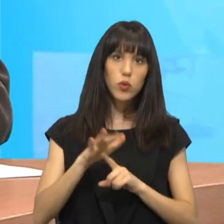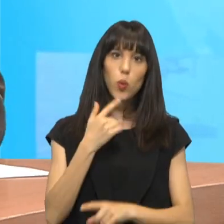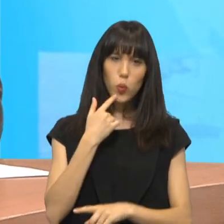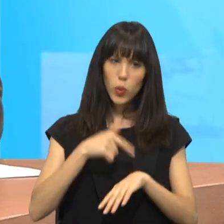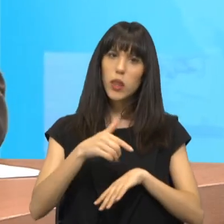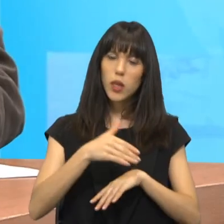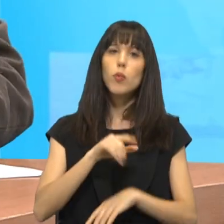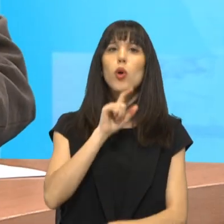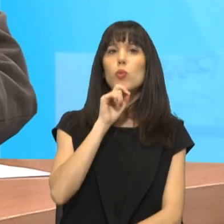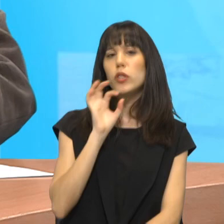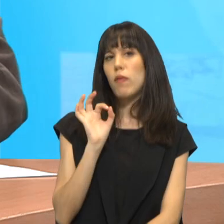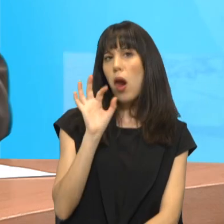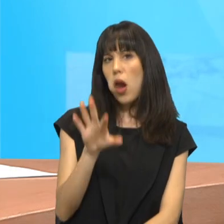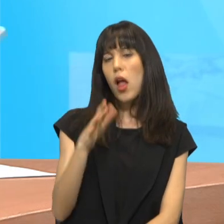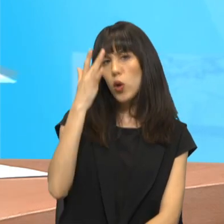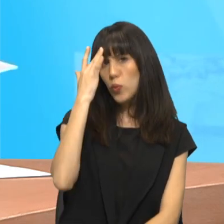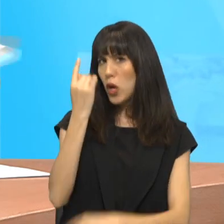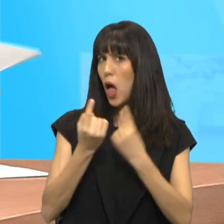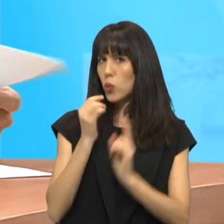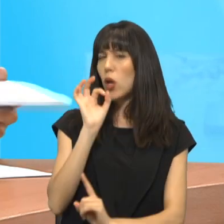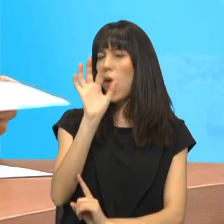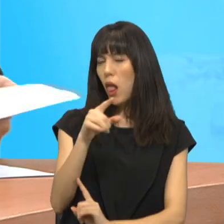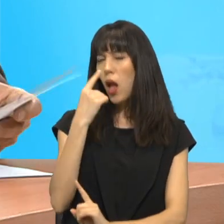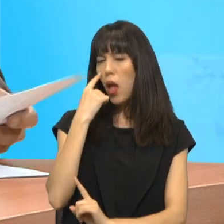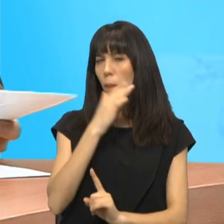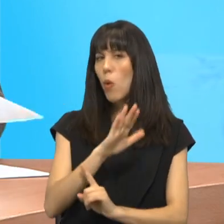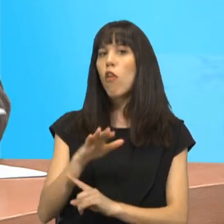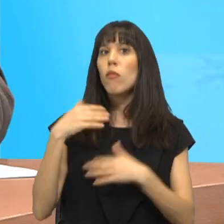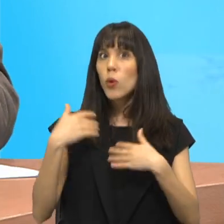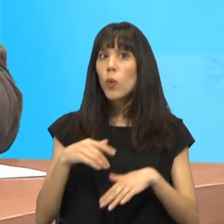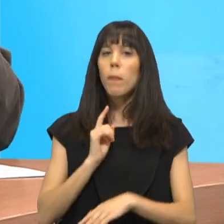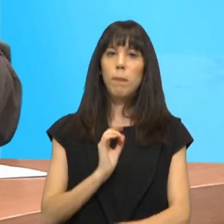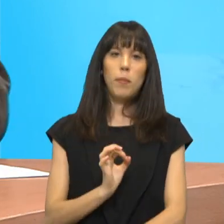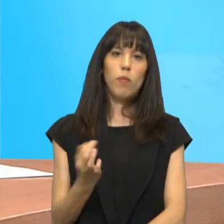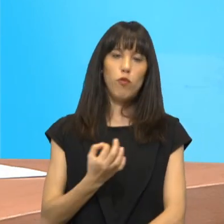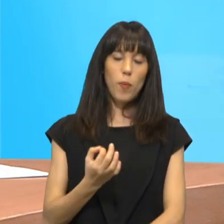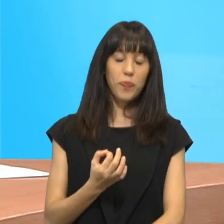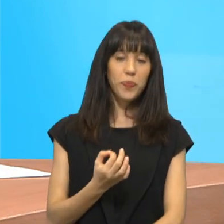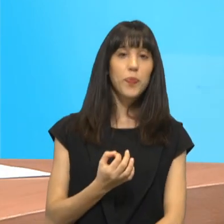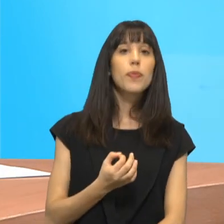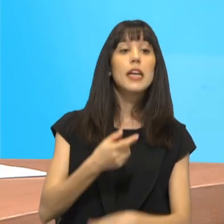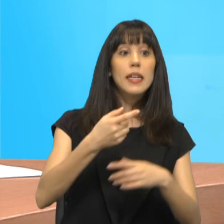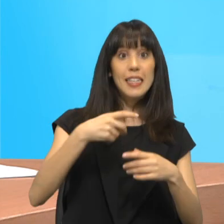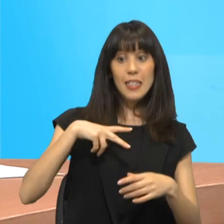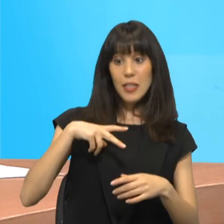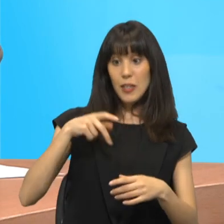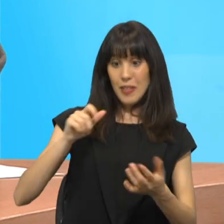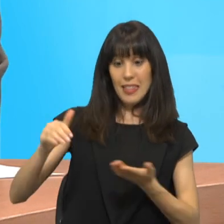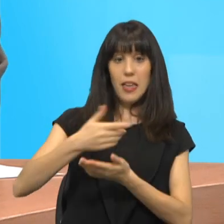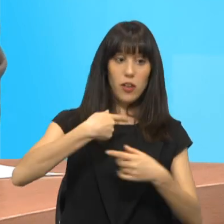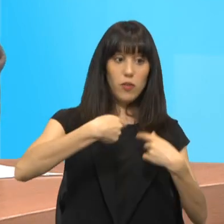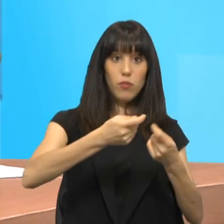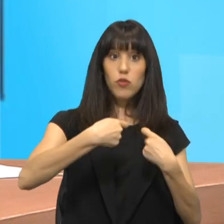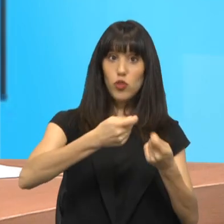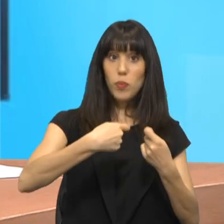dar alguns números que ilustram exatamente isso mesmo. 50% da despesa pública era canalizada para